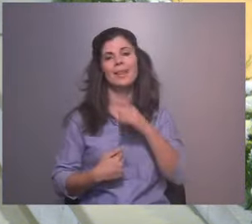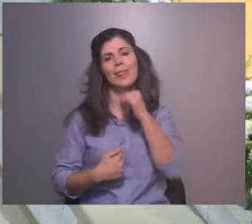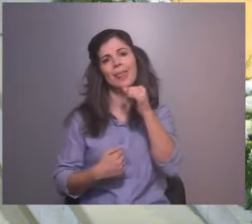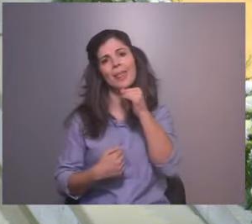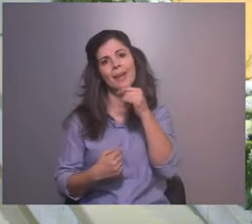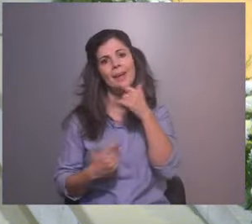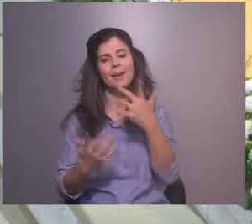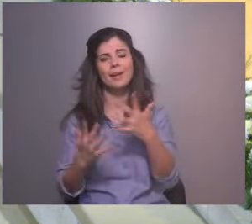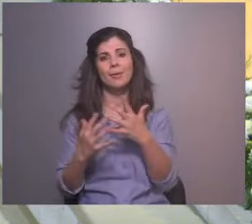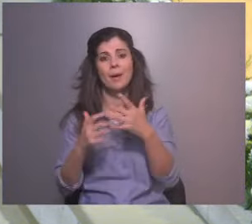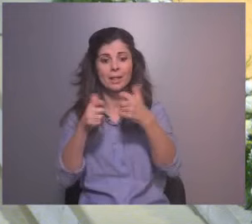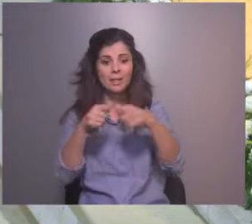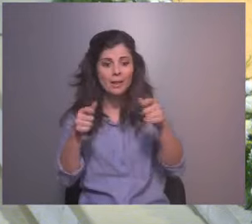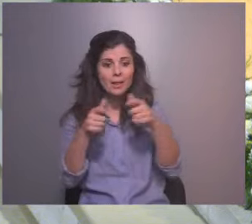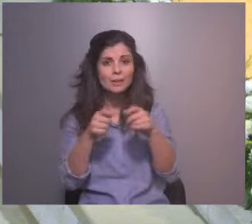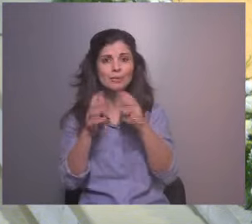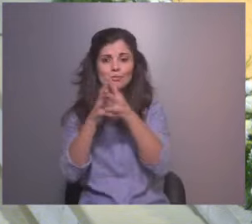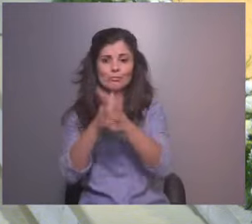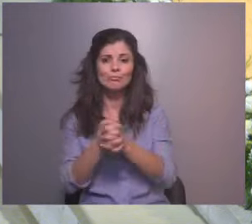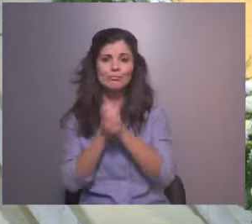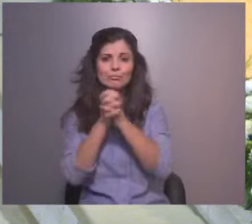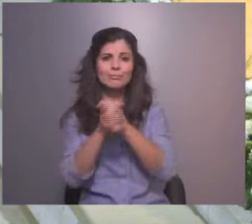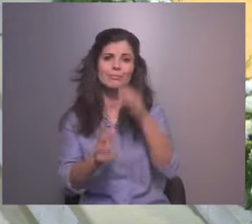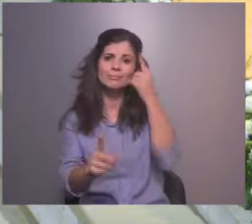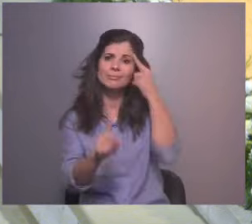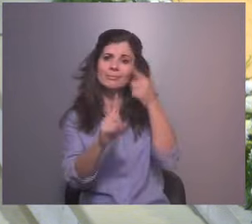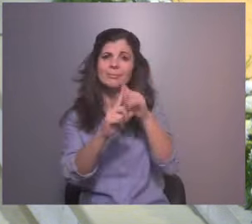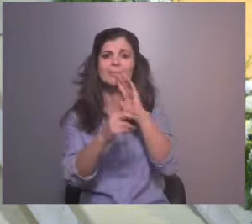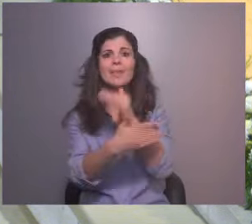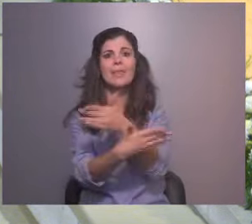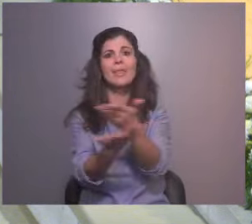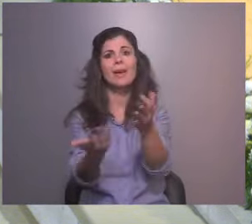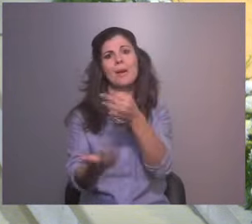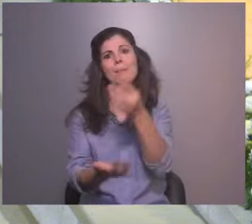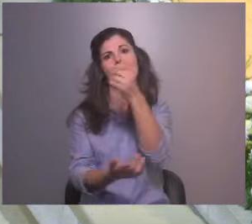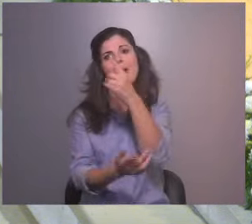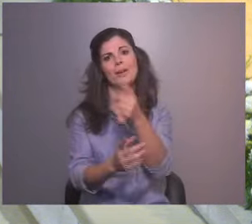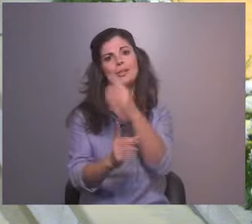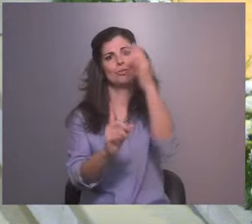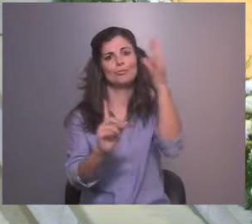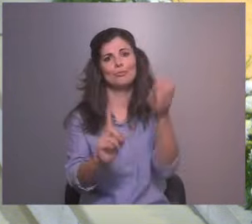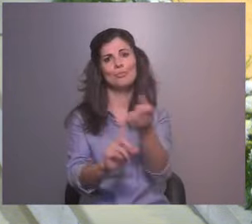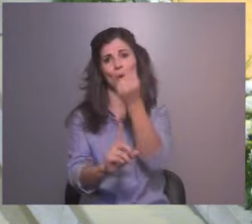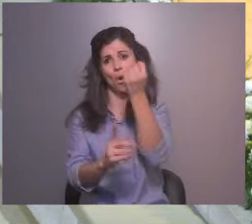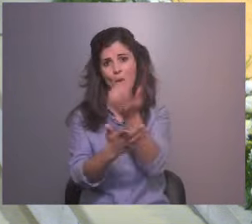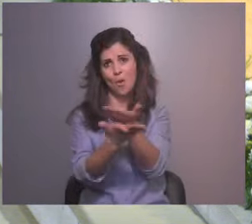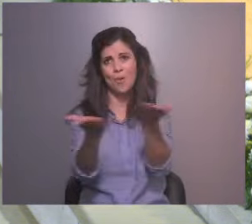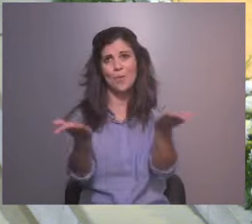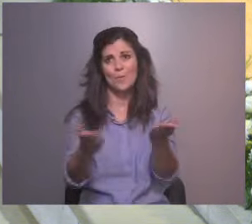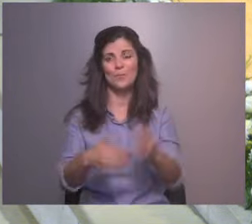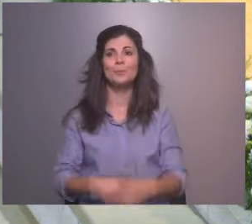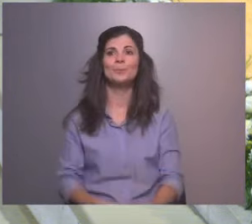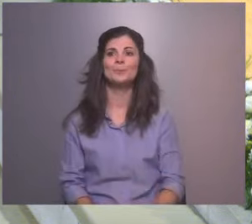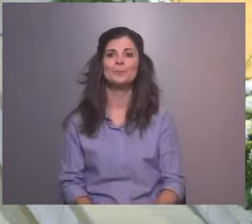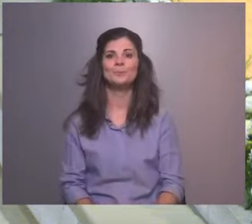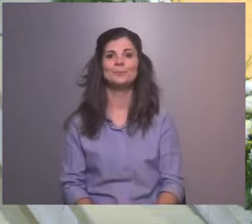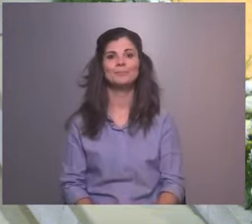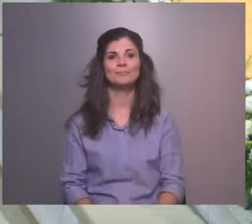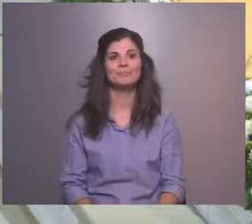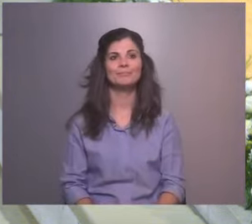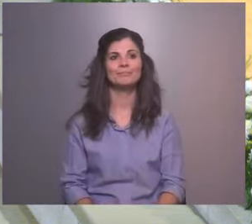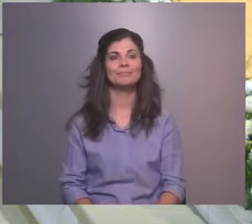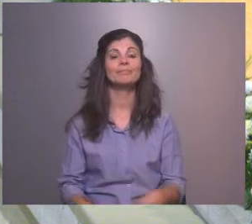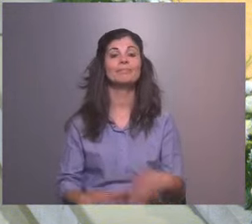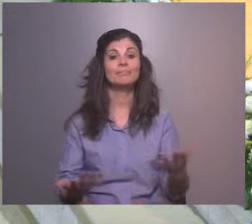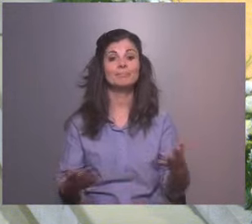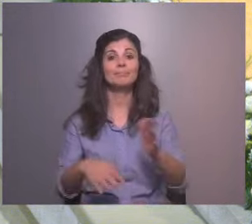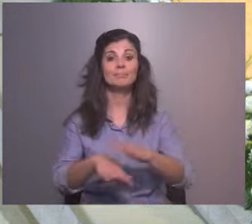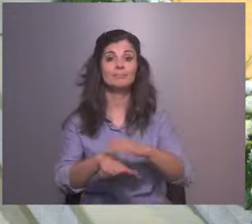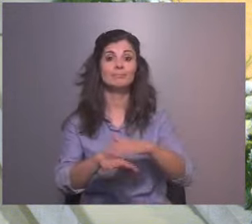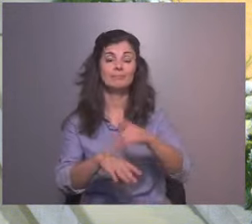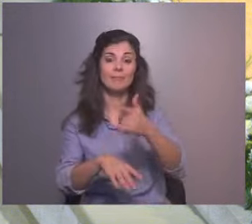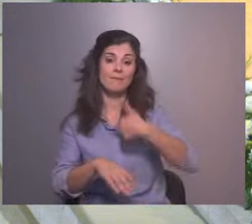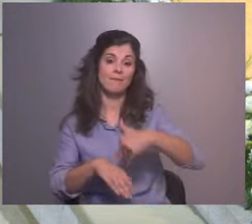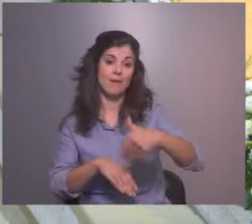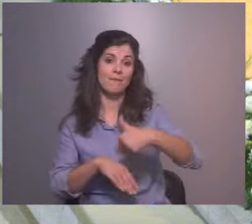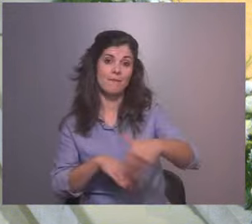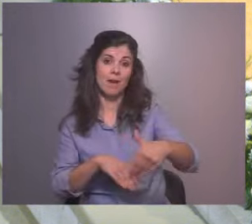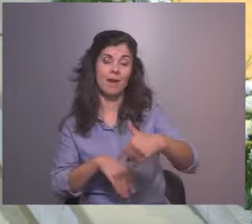Irmãos e irmãs, eis-nos de novo na Cova da Ilha, neste mesmo